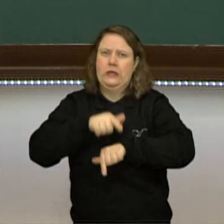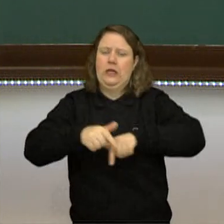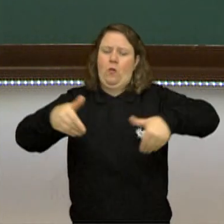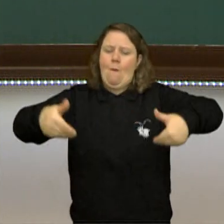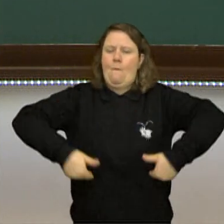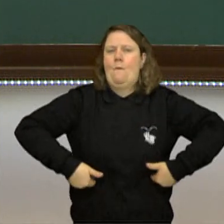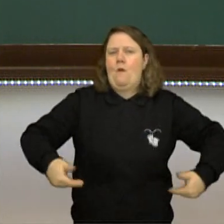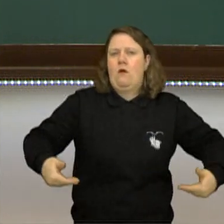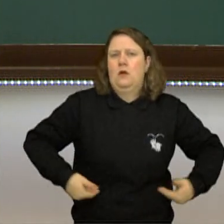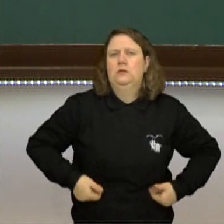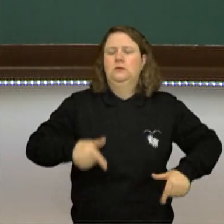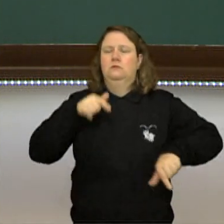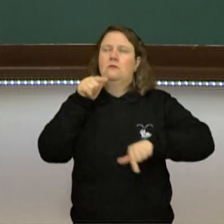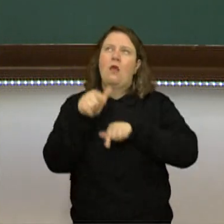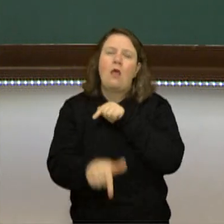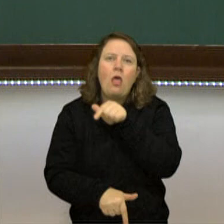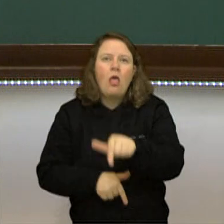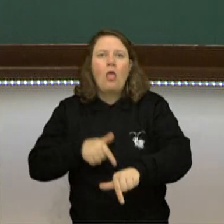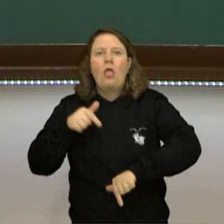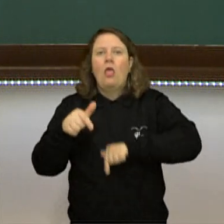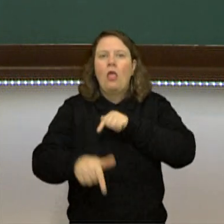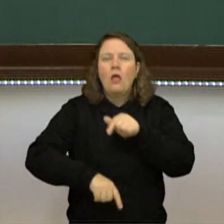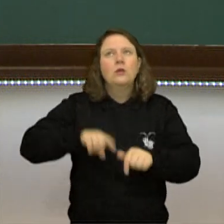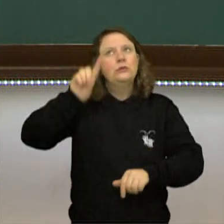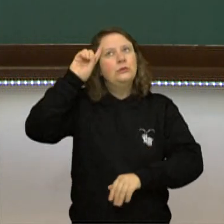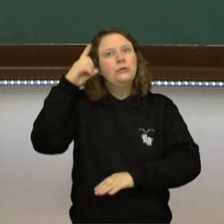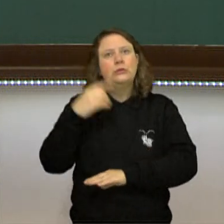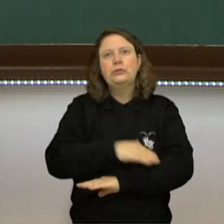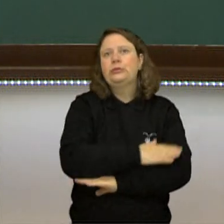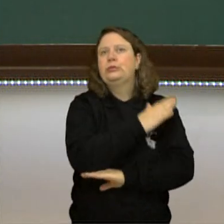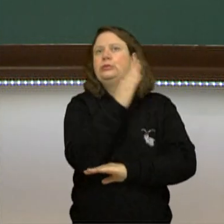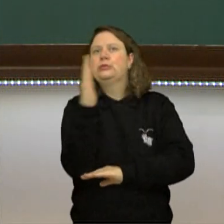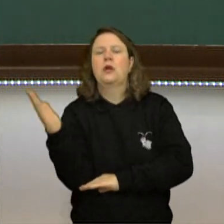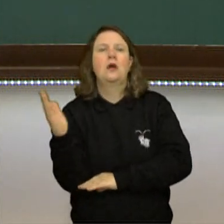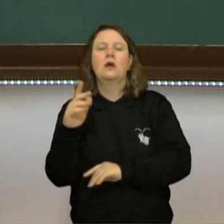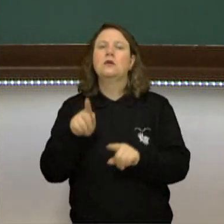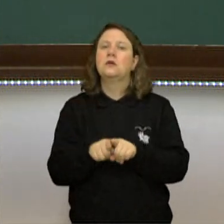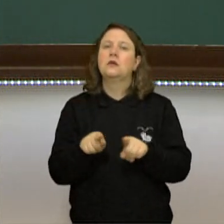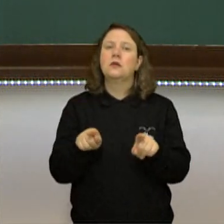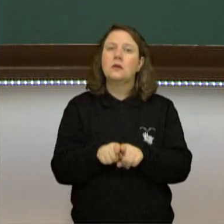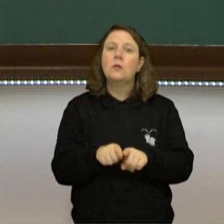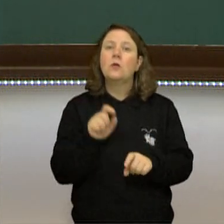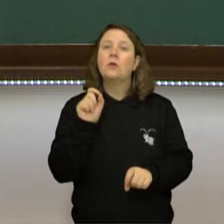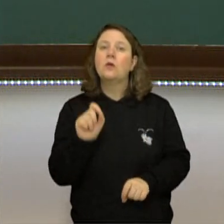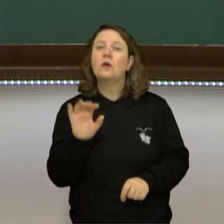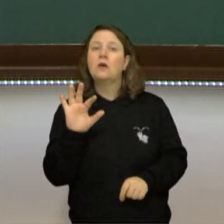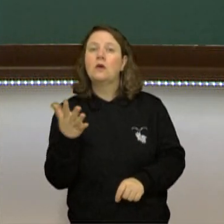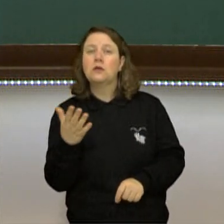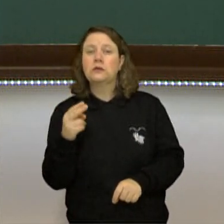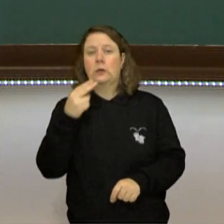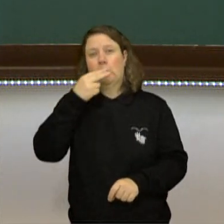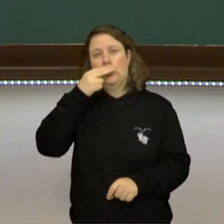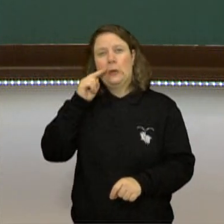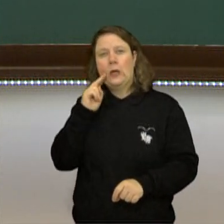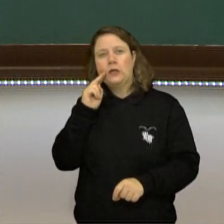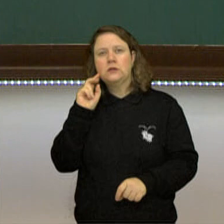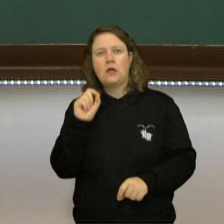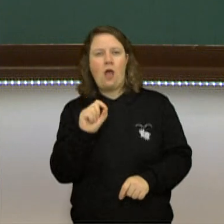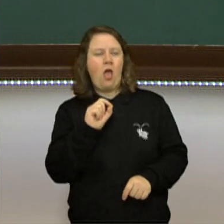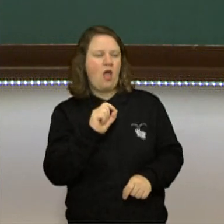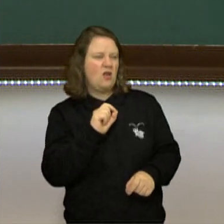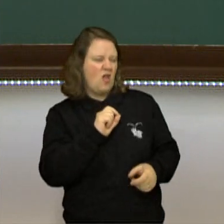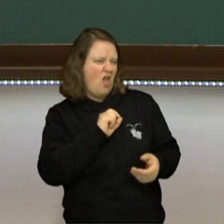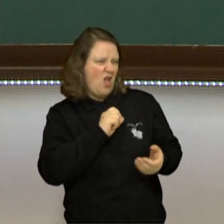fome e elas faziam um trabalho pesado o dia inteiro. O Stalin vai investir tanto na construção desses gulags que você vai ter um verdadeiro arquipélago